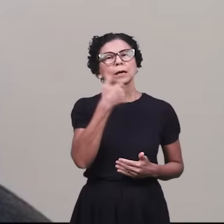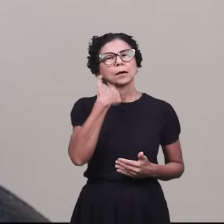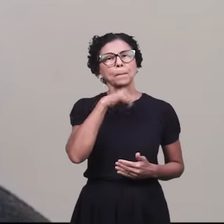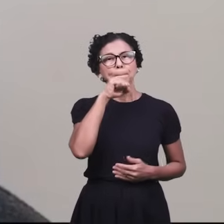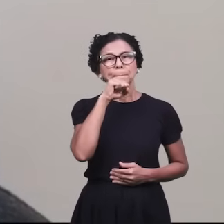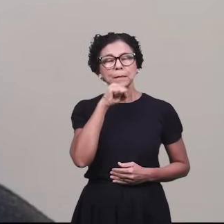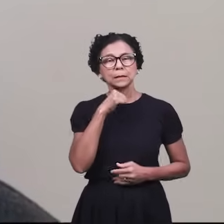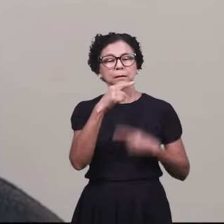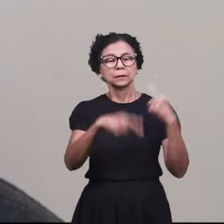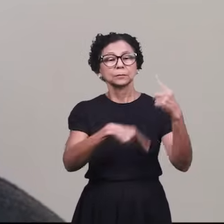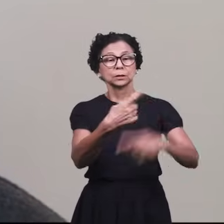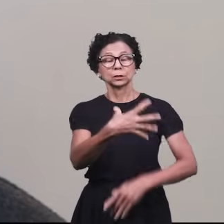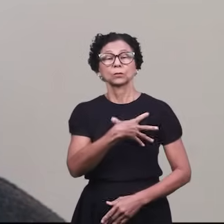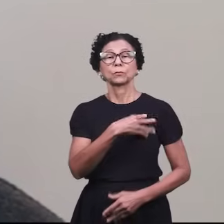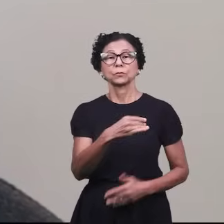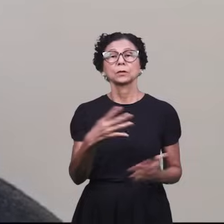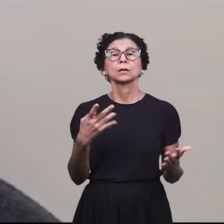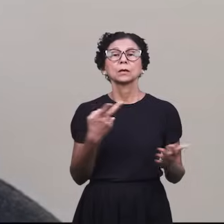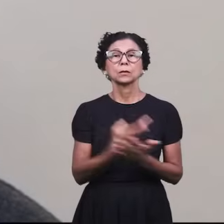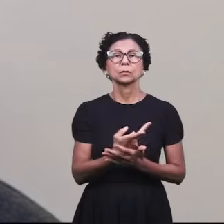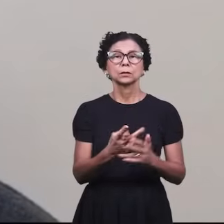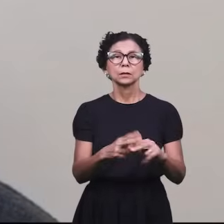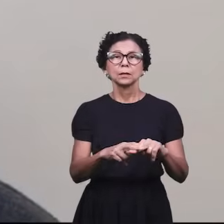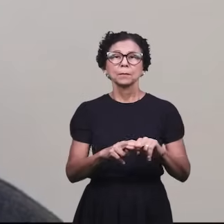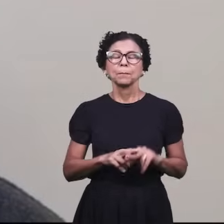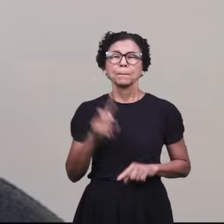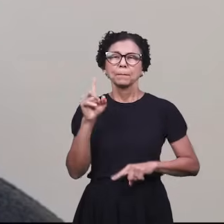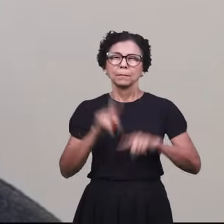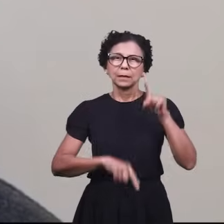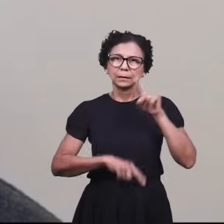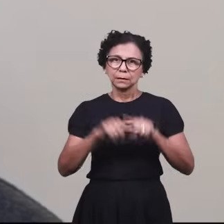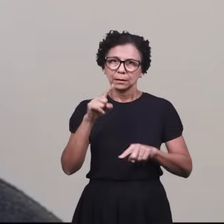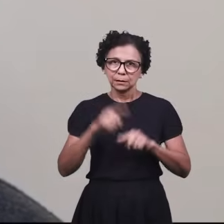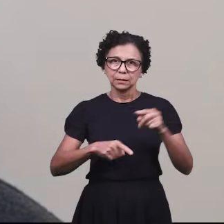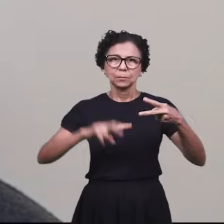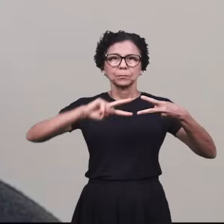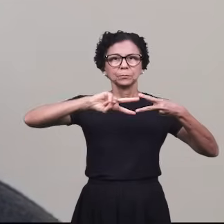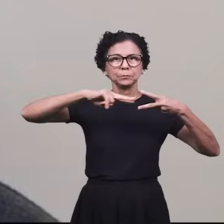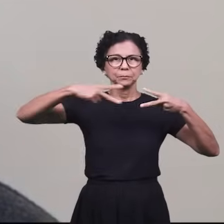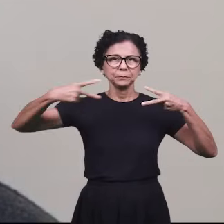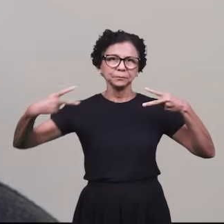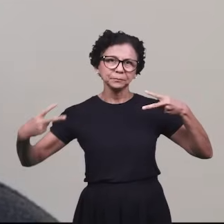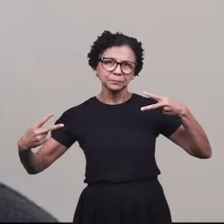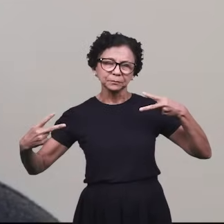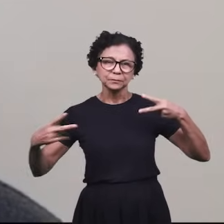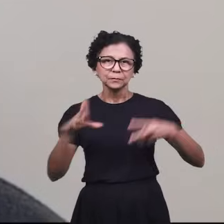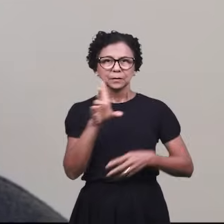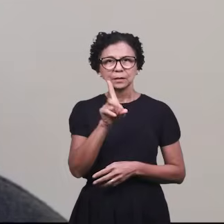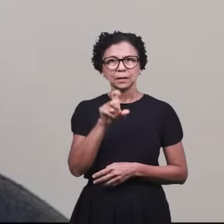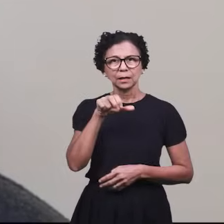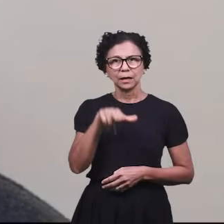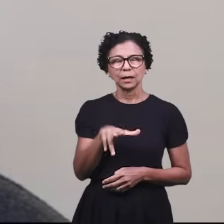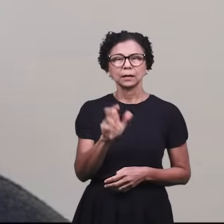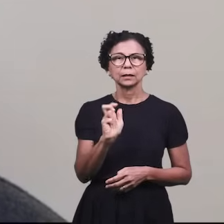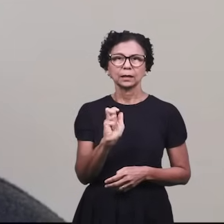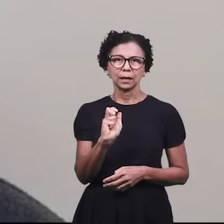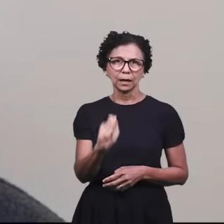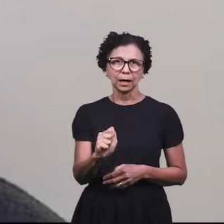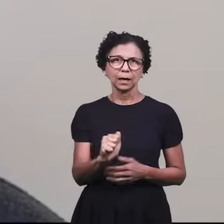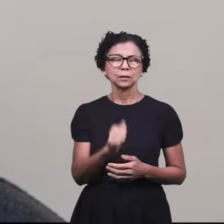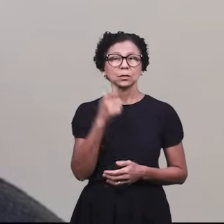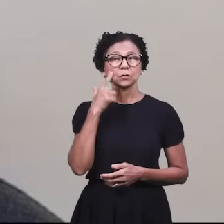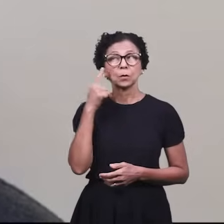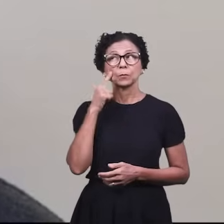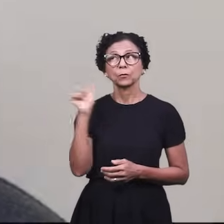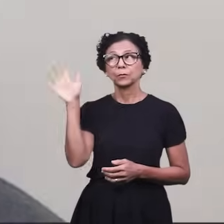os filhos ocorre por meio do nosso material genético, o DNA,